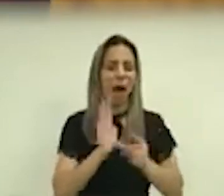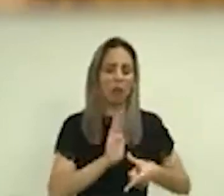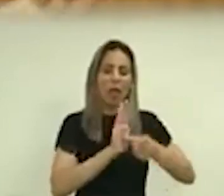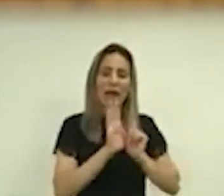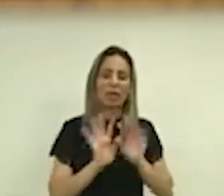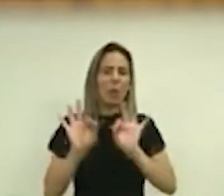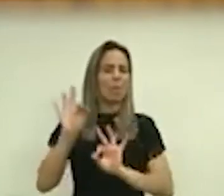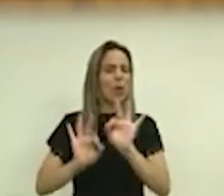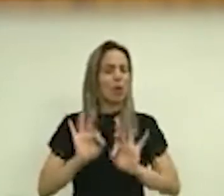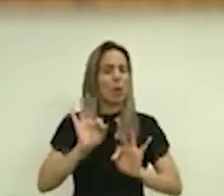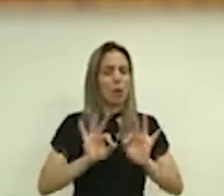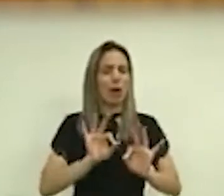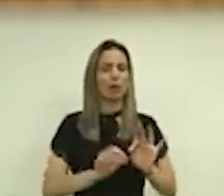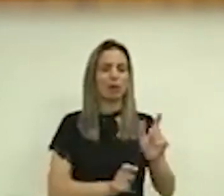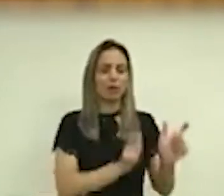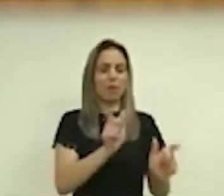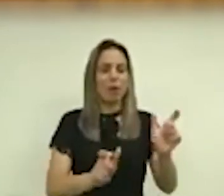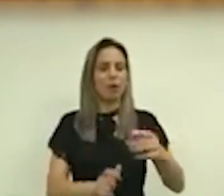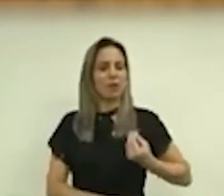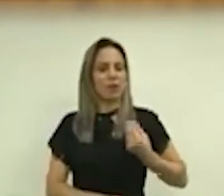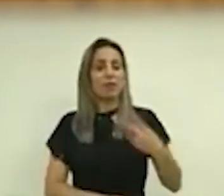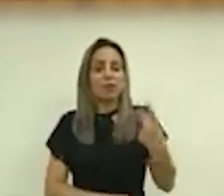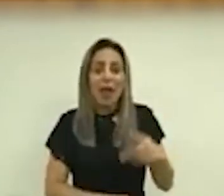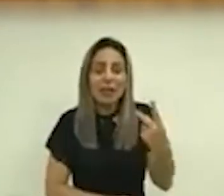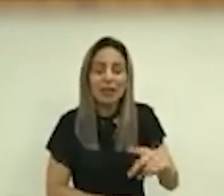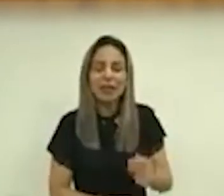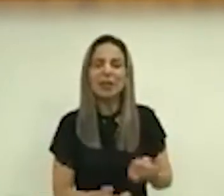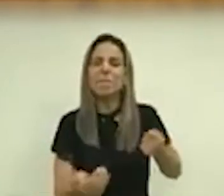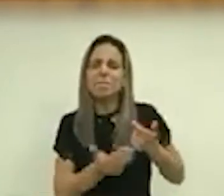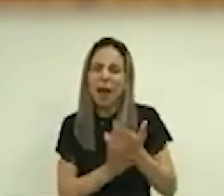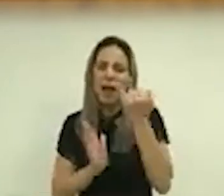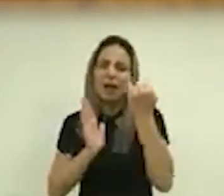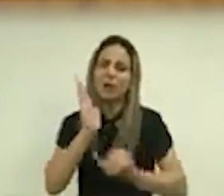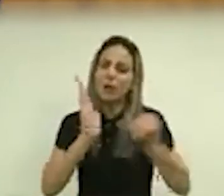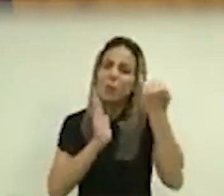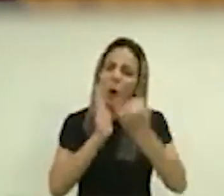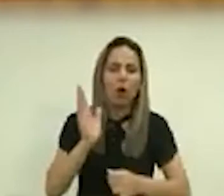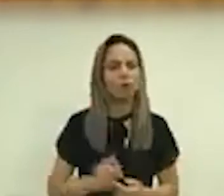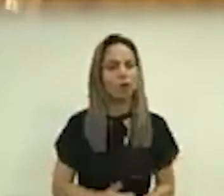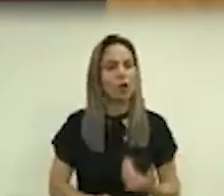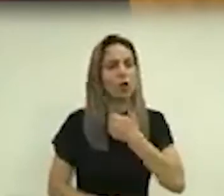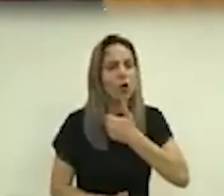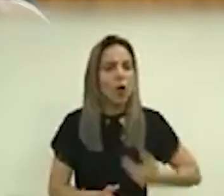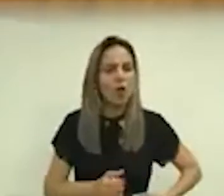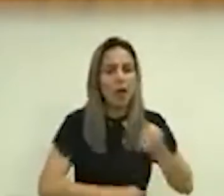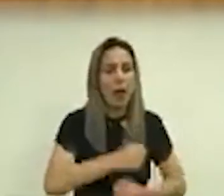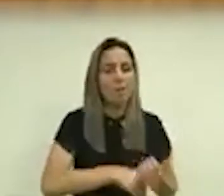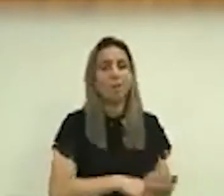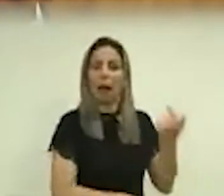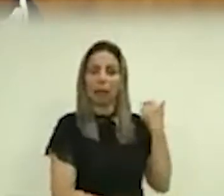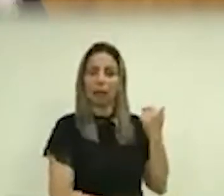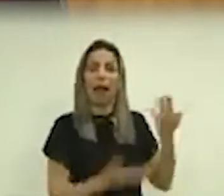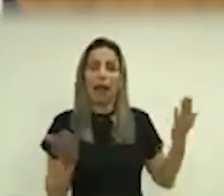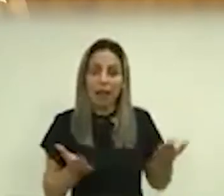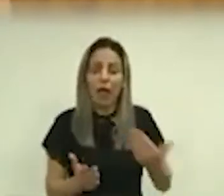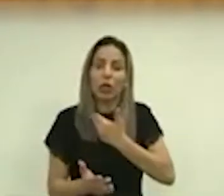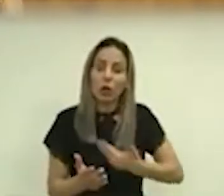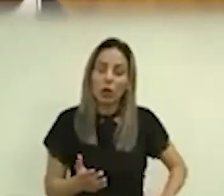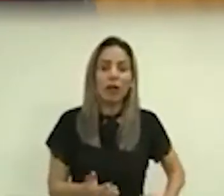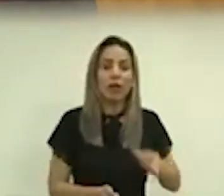planejamento munícipe de Praia Grande. Eu quero falar com você que paga seus impostos e o governo passado e esse governo está